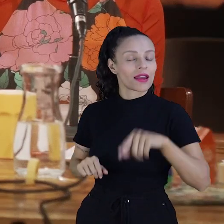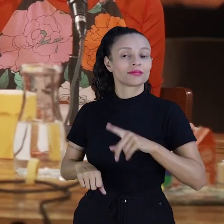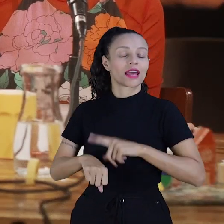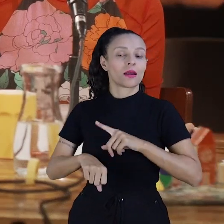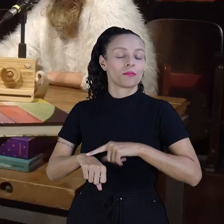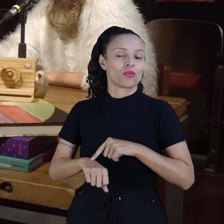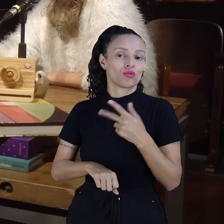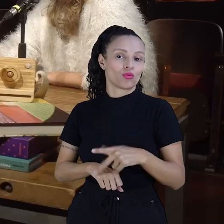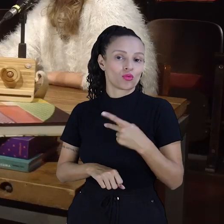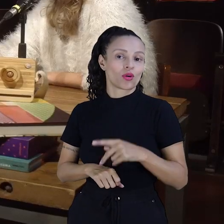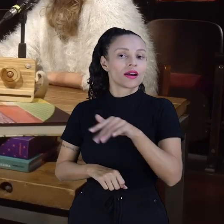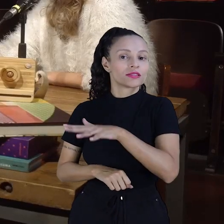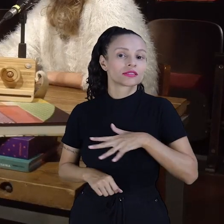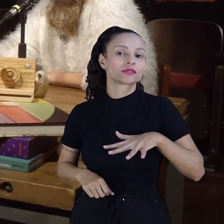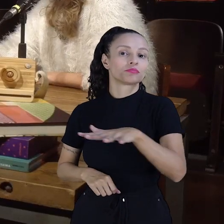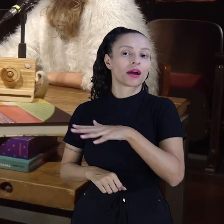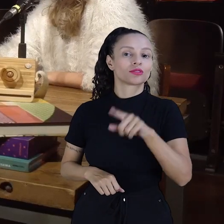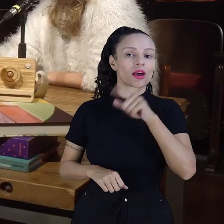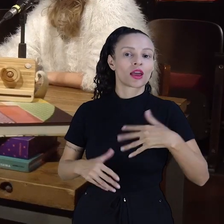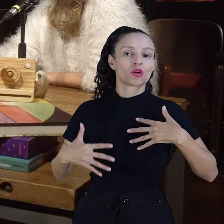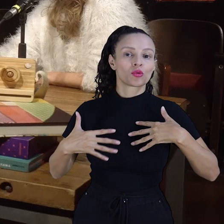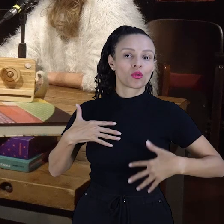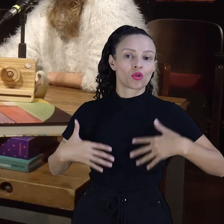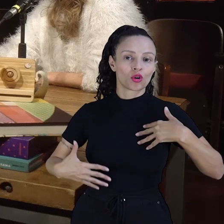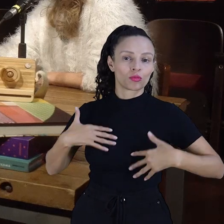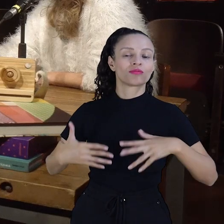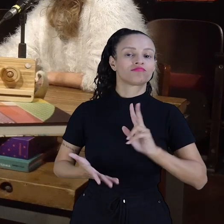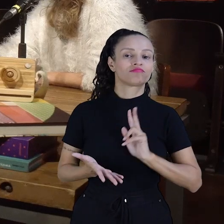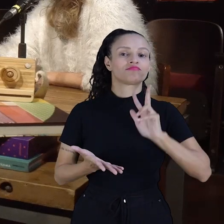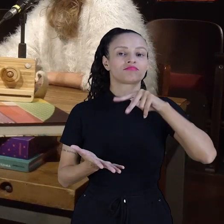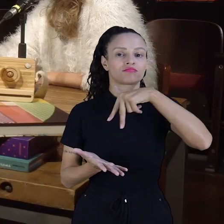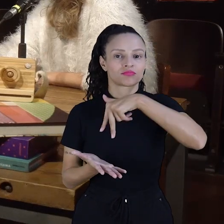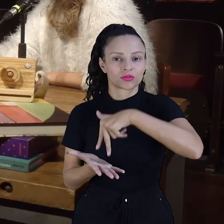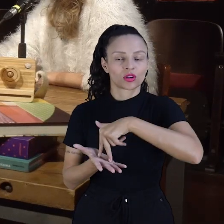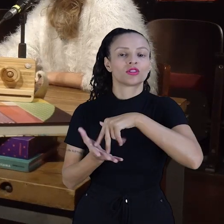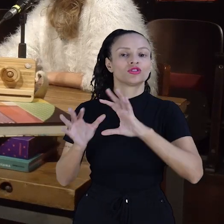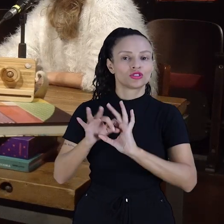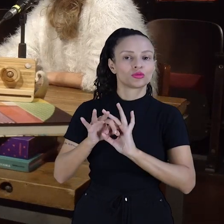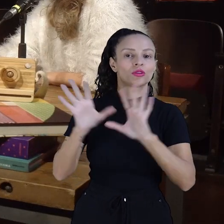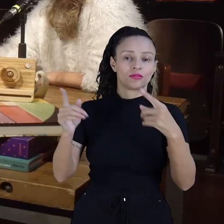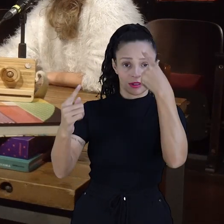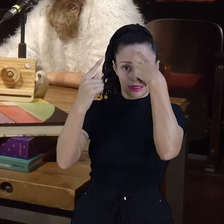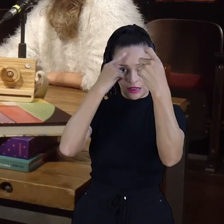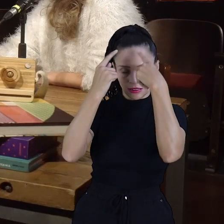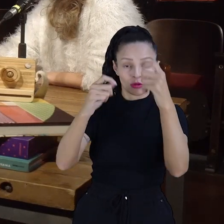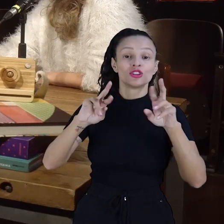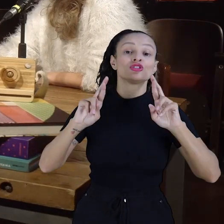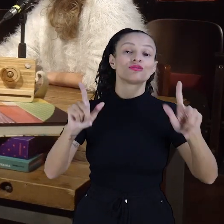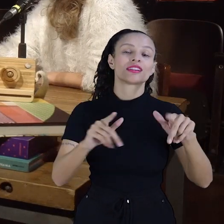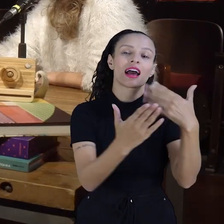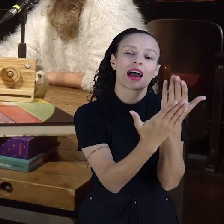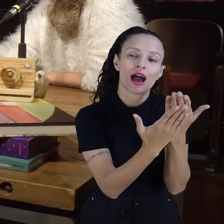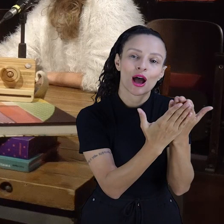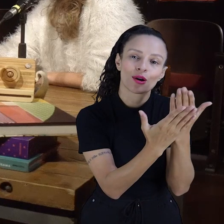é um tempo, é um espaço, é um corpo que se coloca disponível para a criação. É